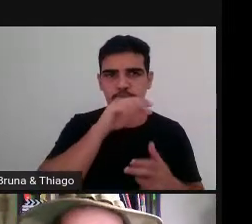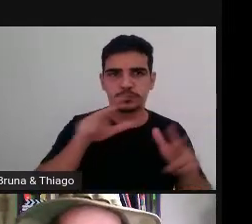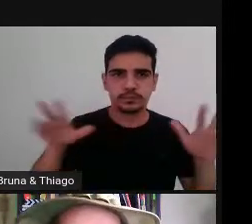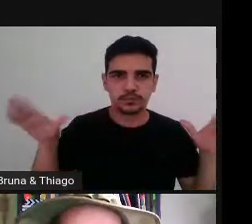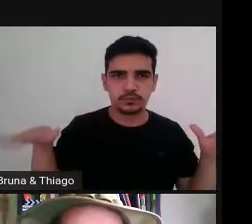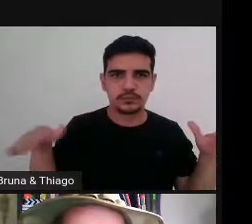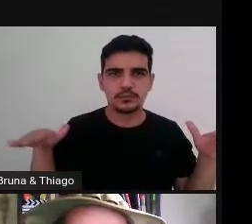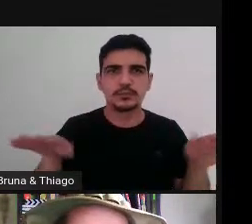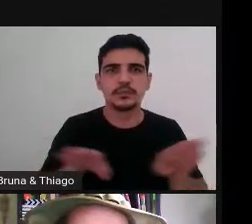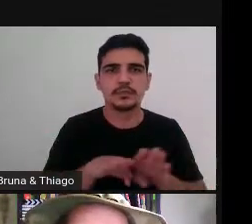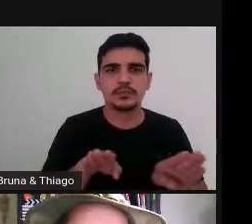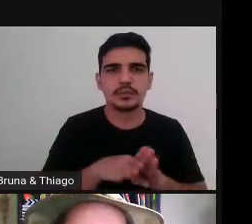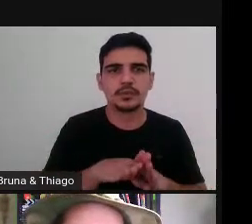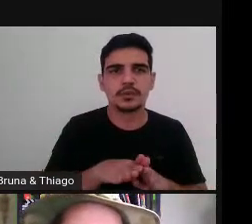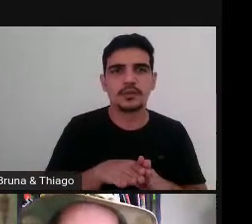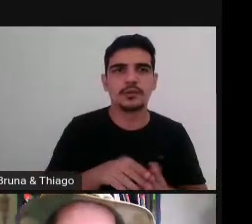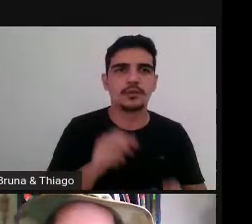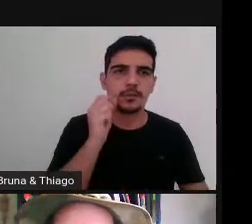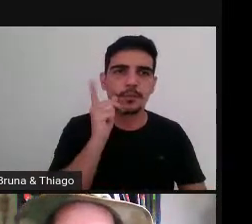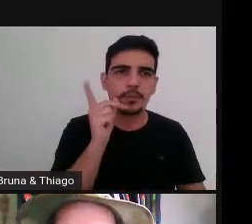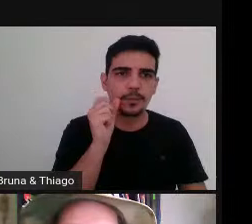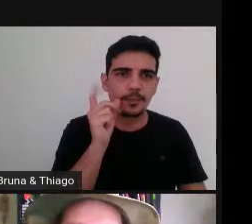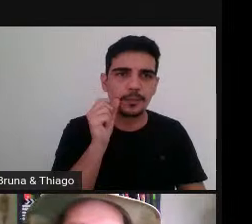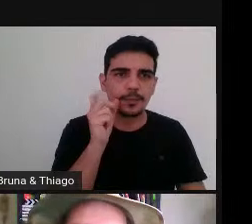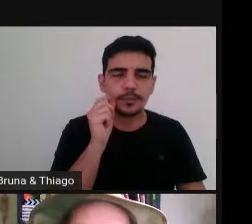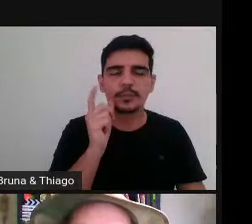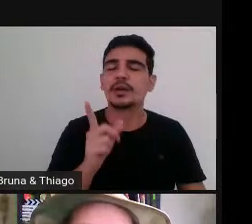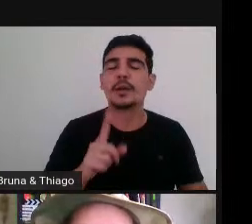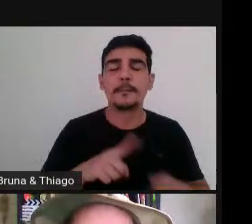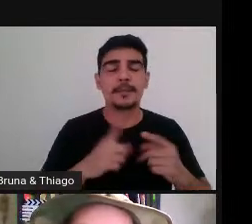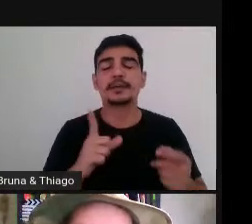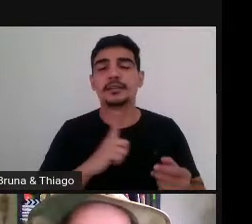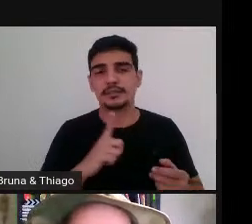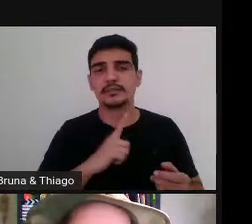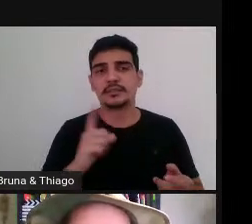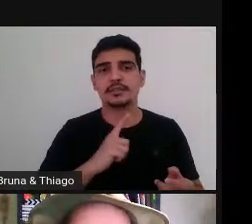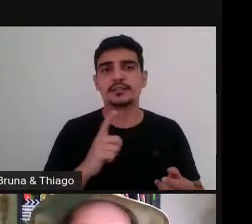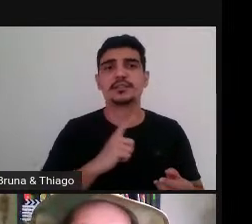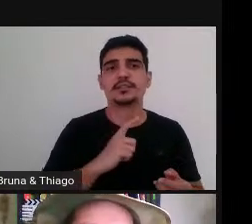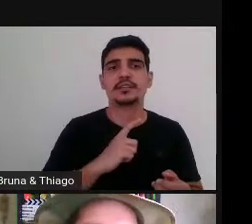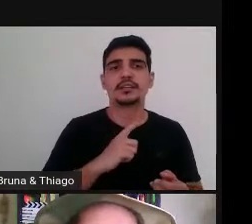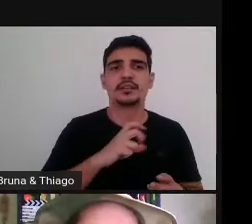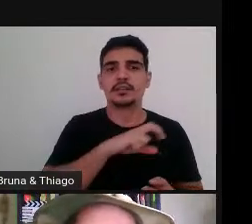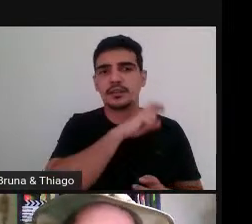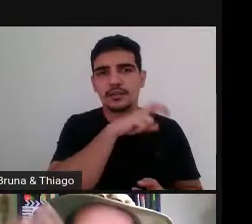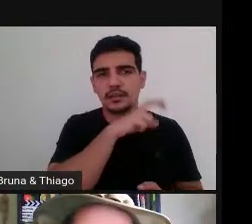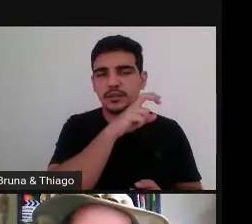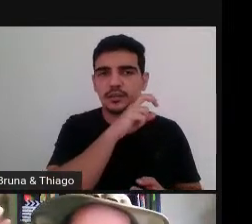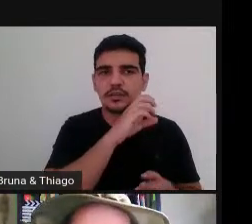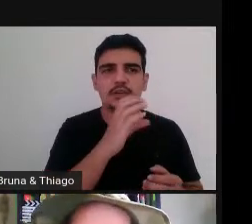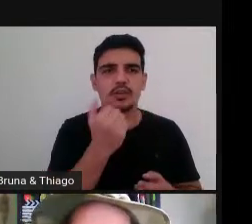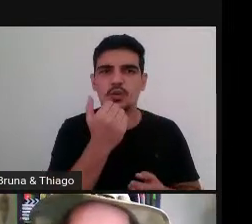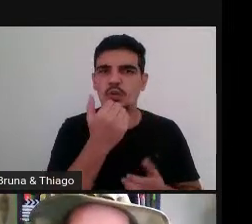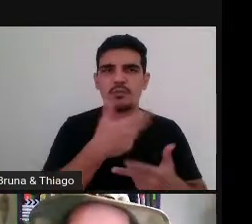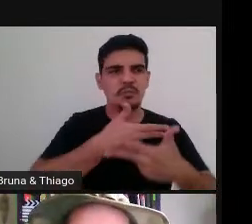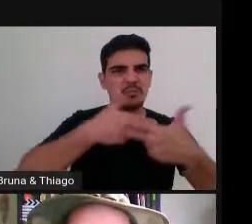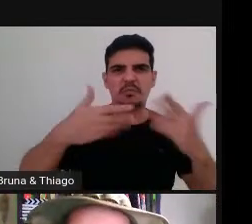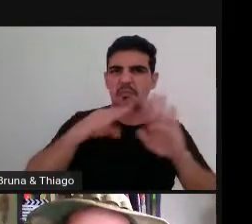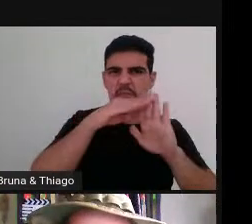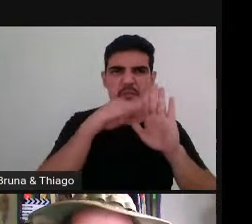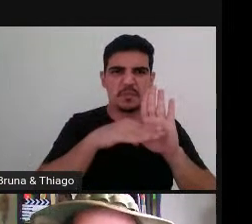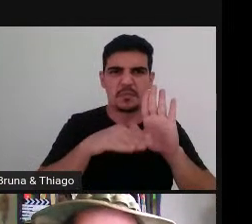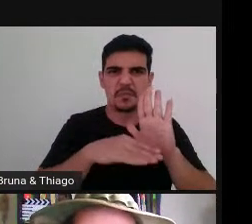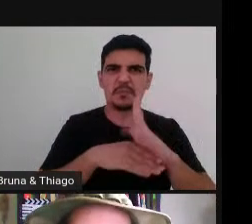prato principal das serpentes, né? Embora temos cobras aí que se alimentam, né? Desde lesma, papalesma, enfim, o hábito alimentar